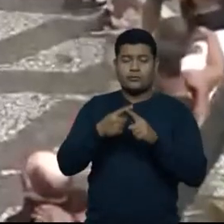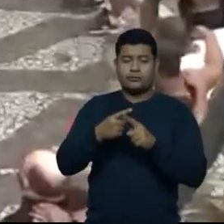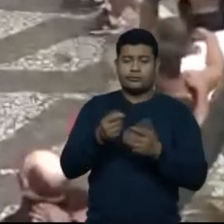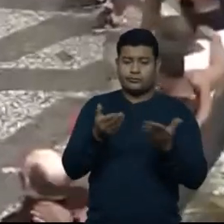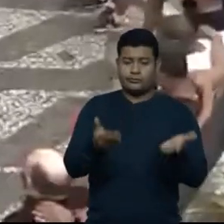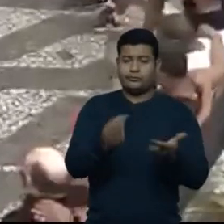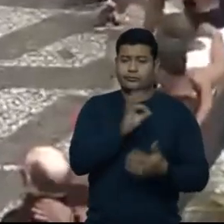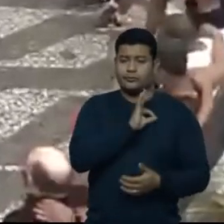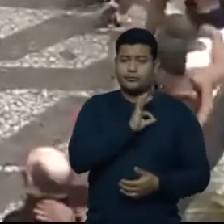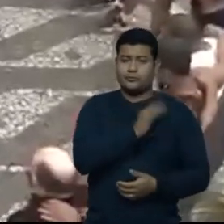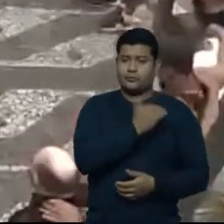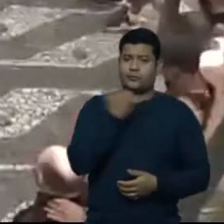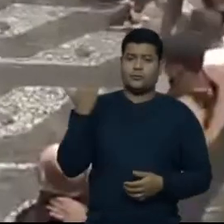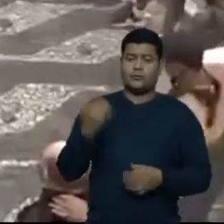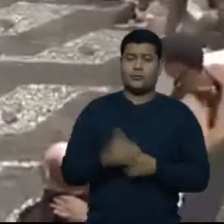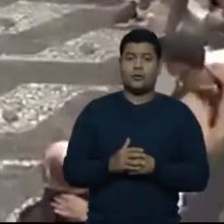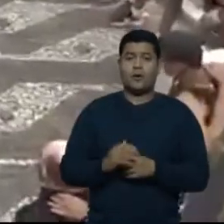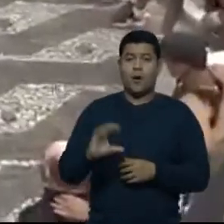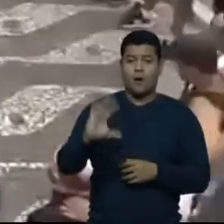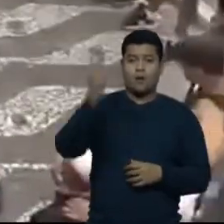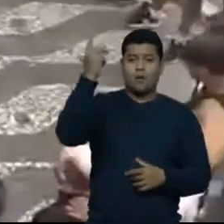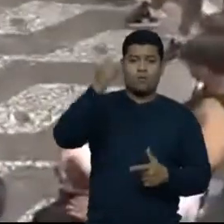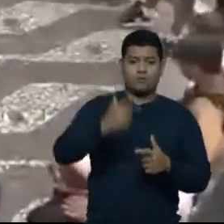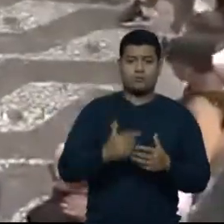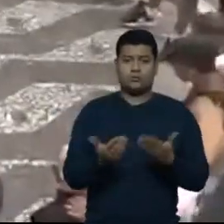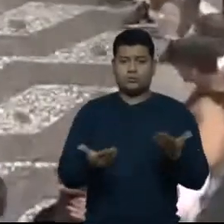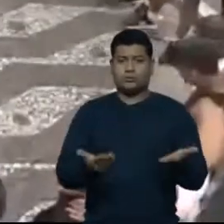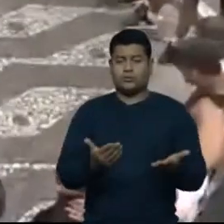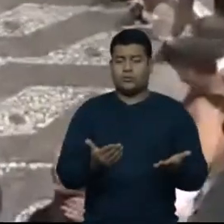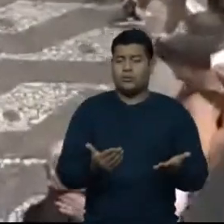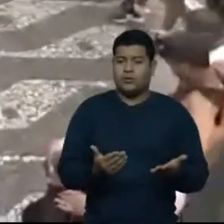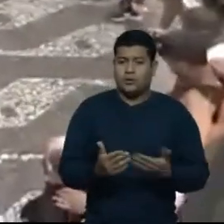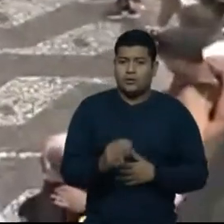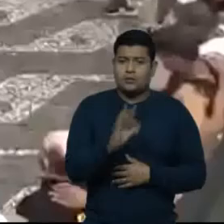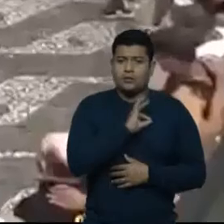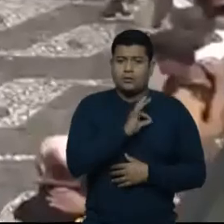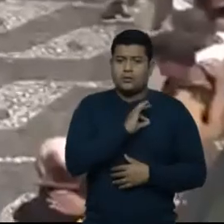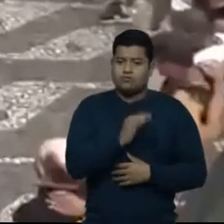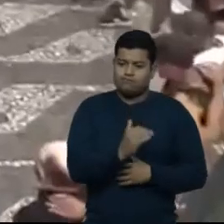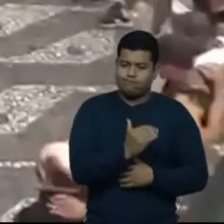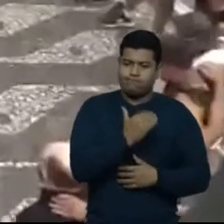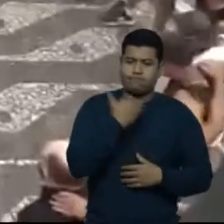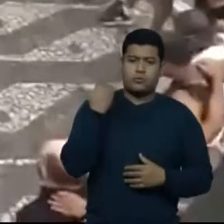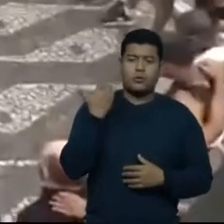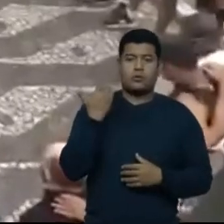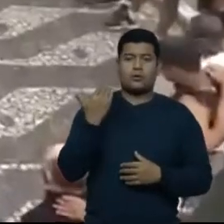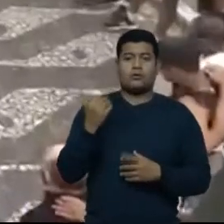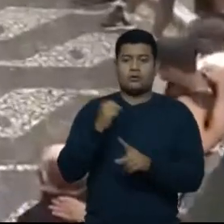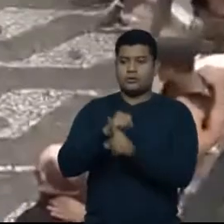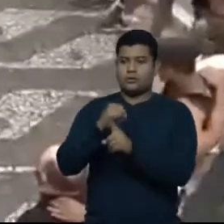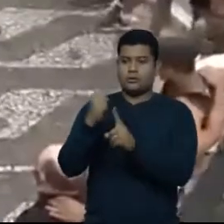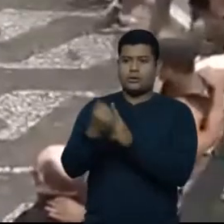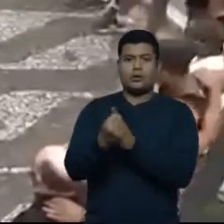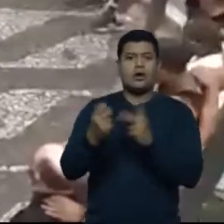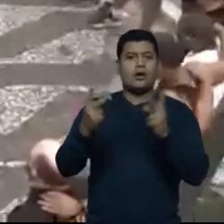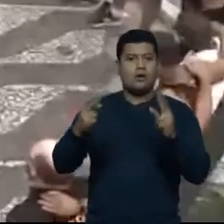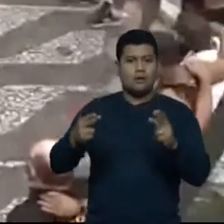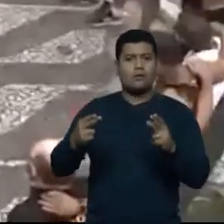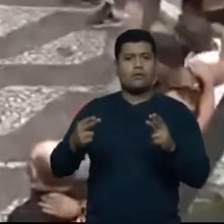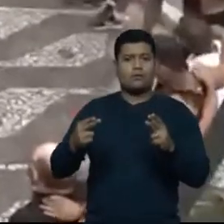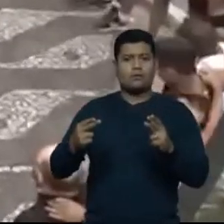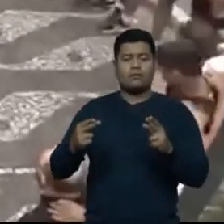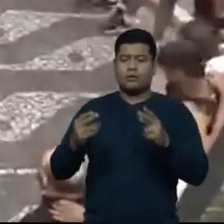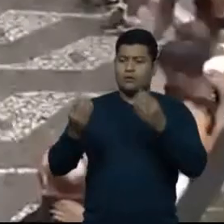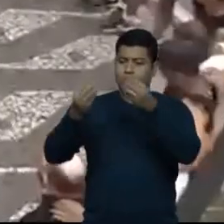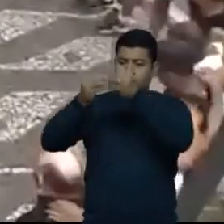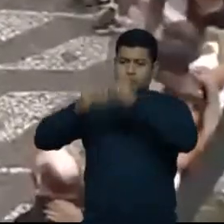é atingido, quando um policial é morto, é a sociedade que é atingida, é a sociedade